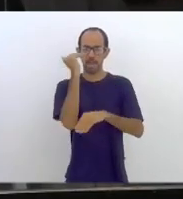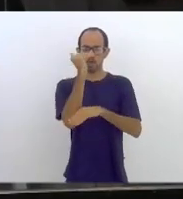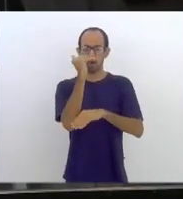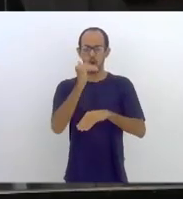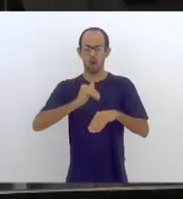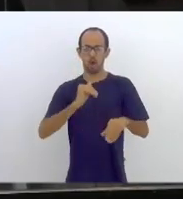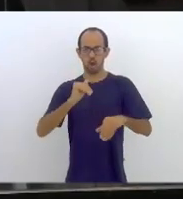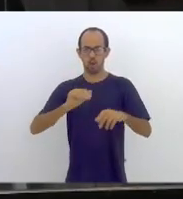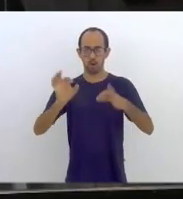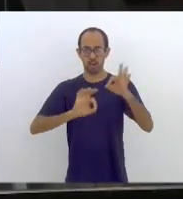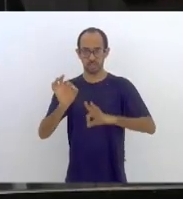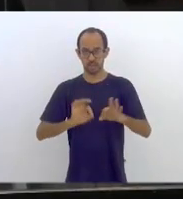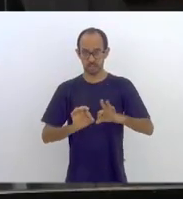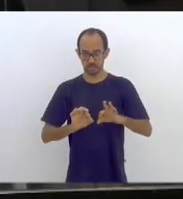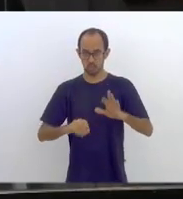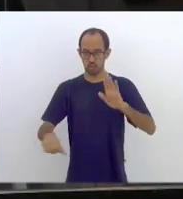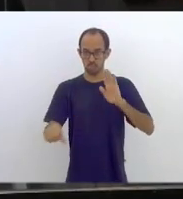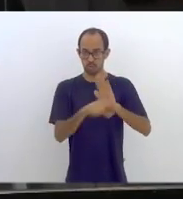país